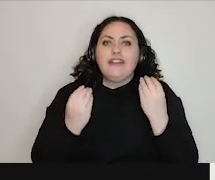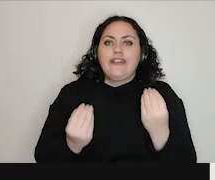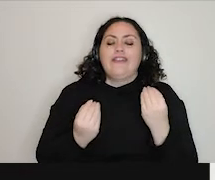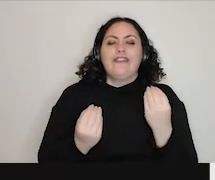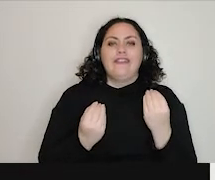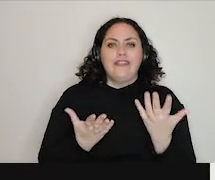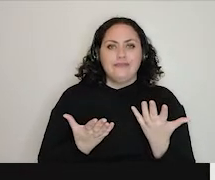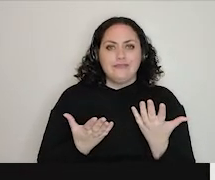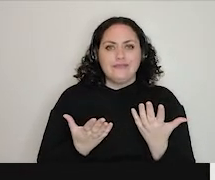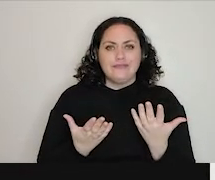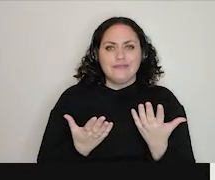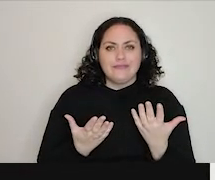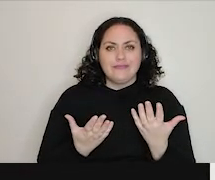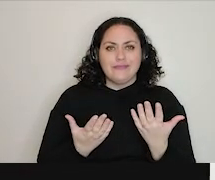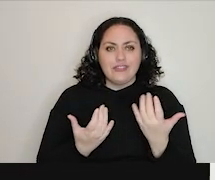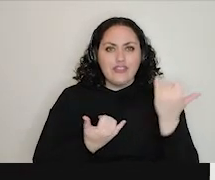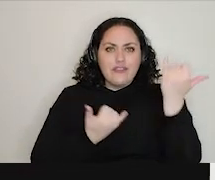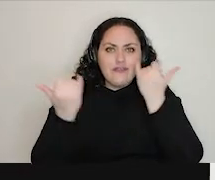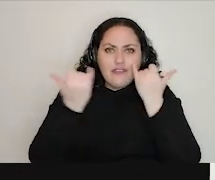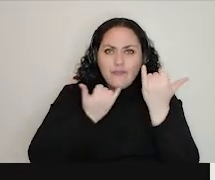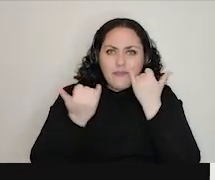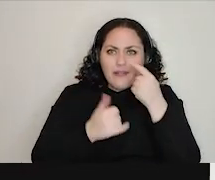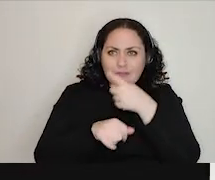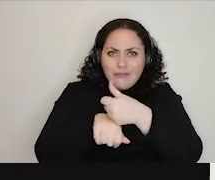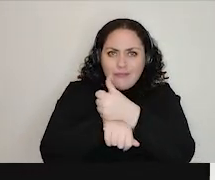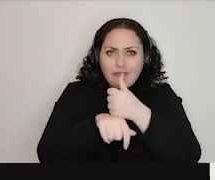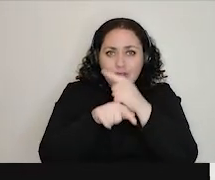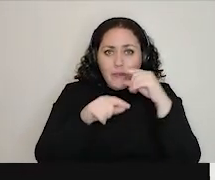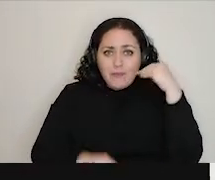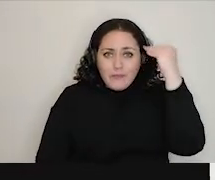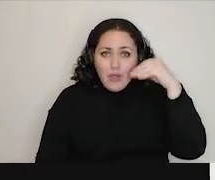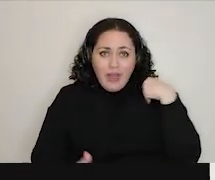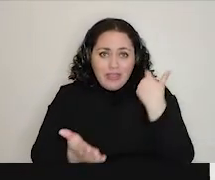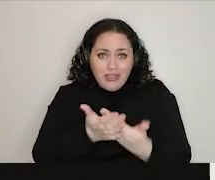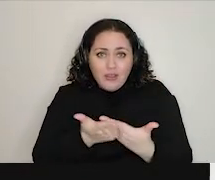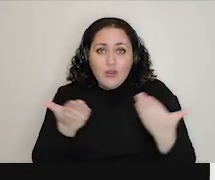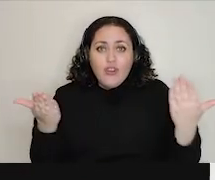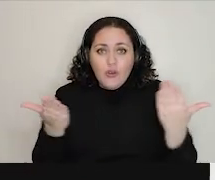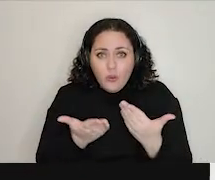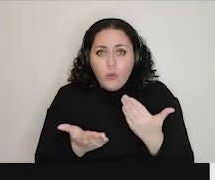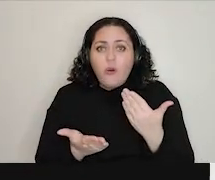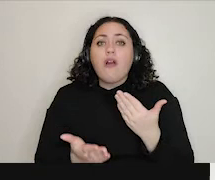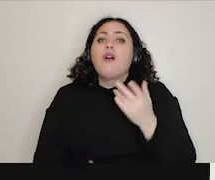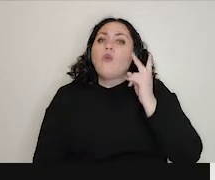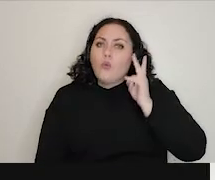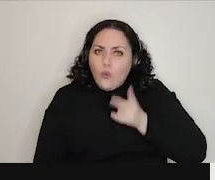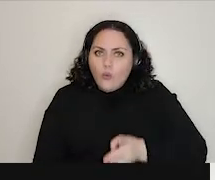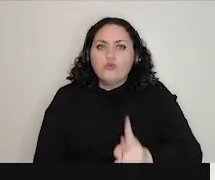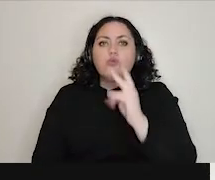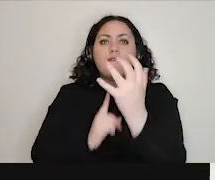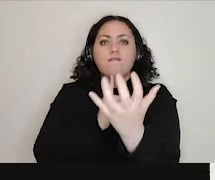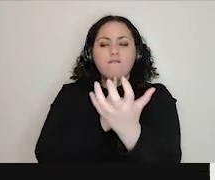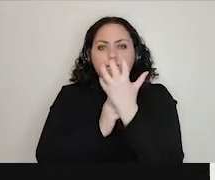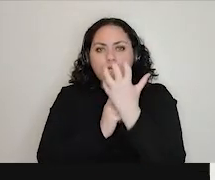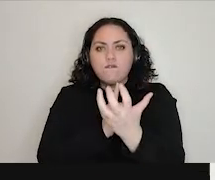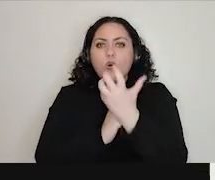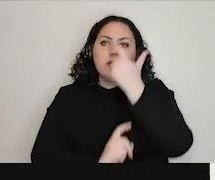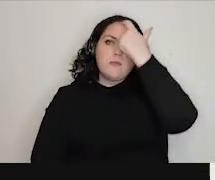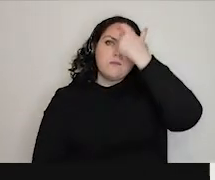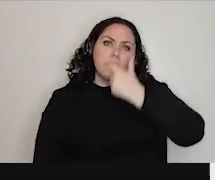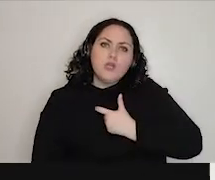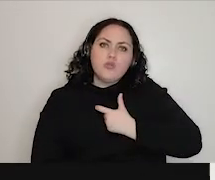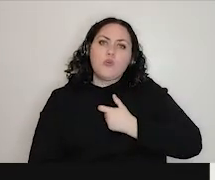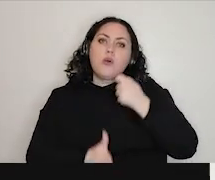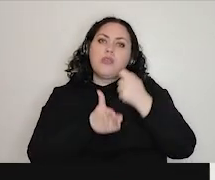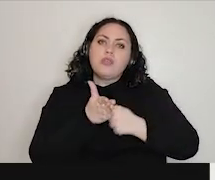reflexão emerge dessa informação. Que os psicólogos ainda hoje utilizam técnicas, né,